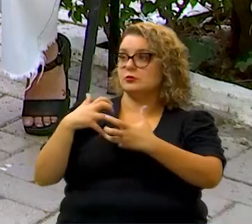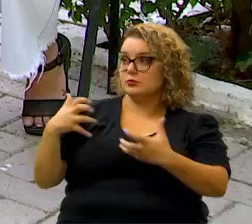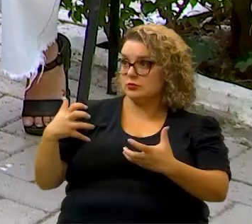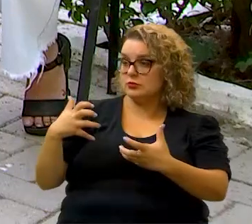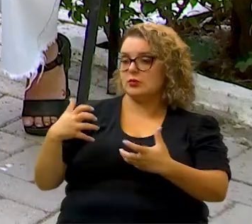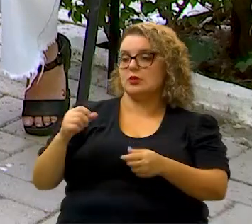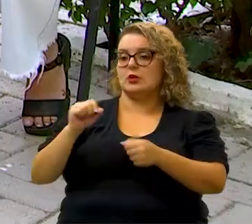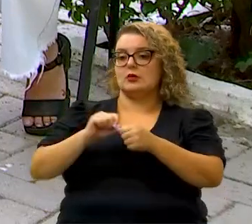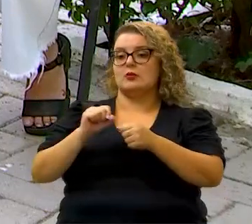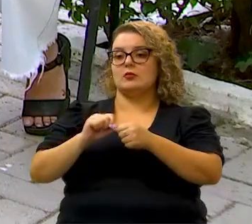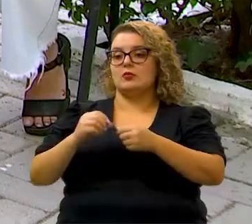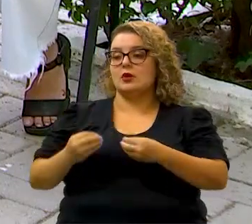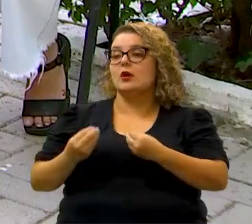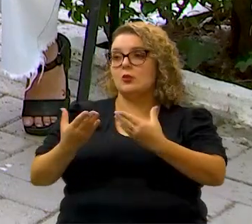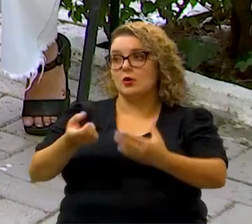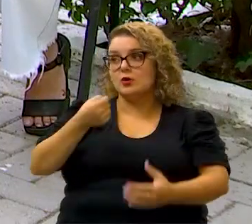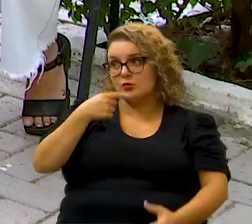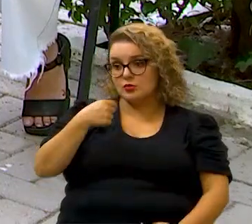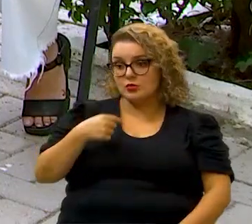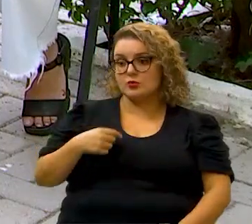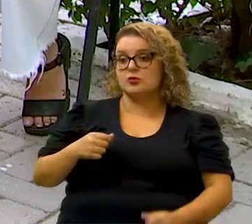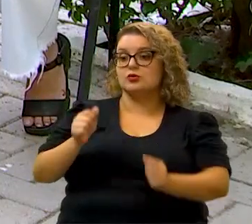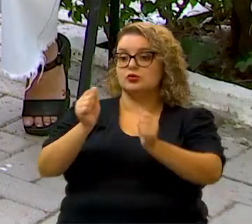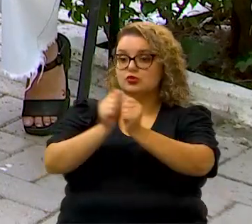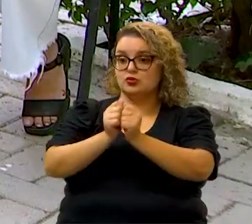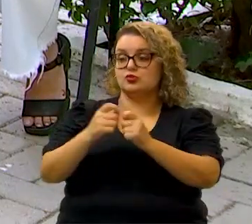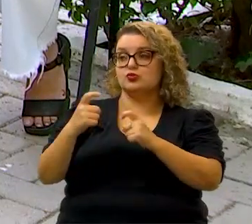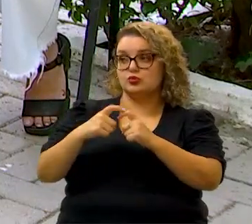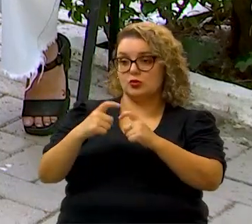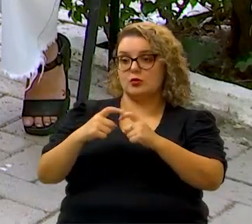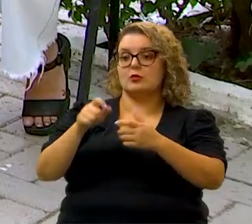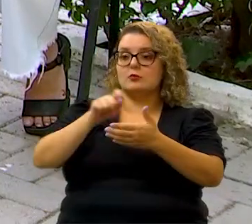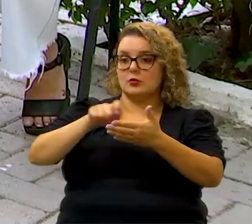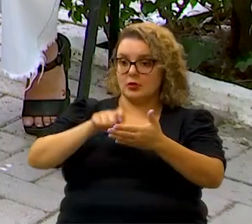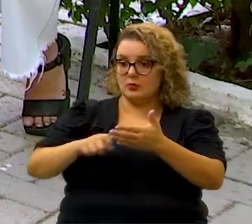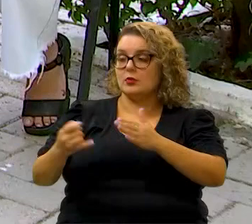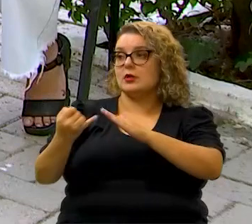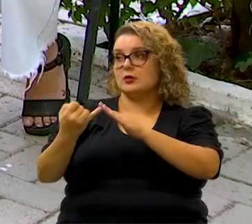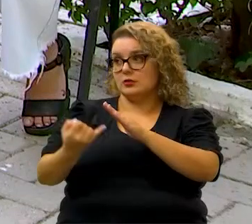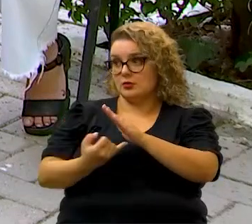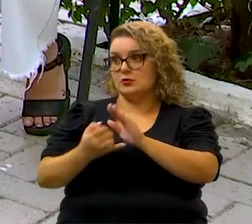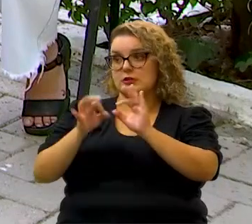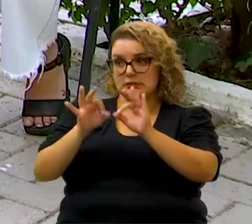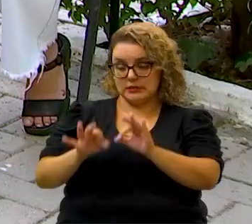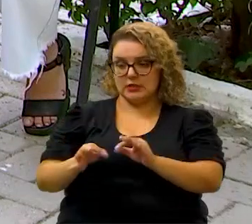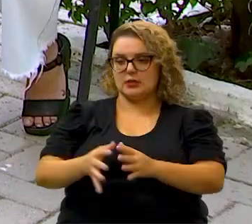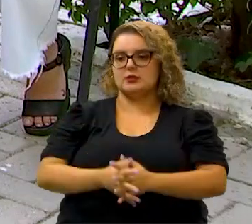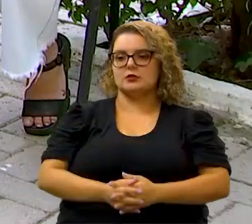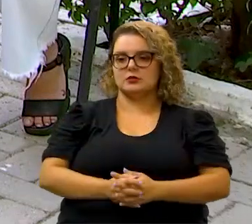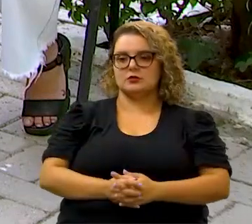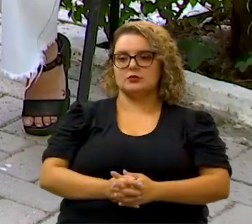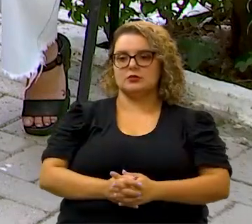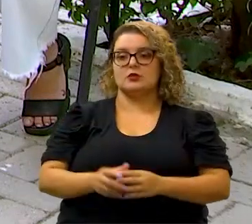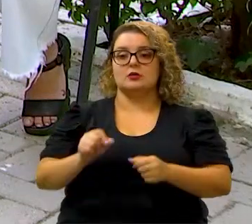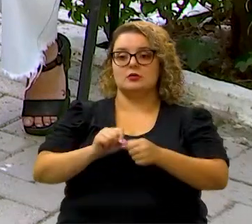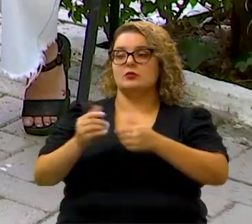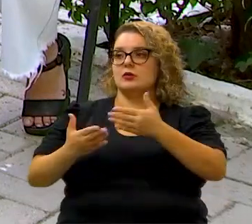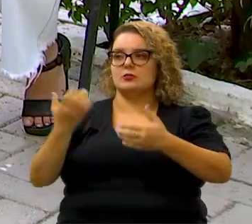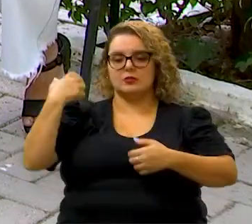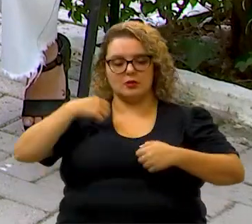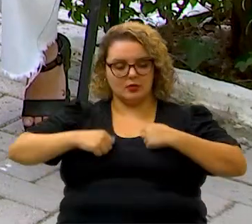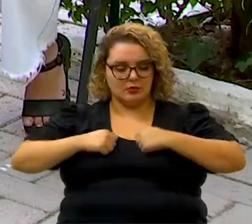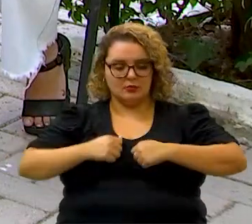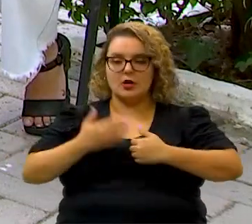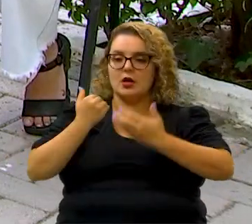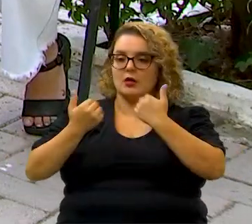diários, né, dos idosos, faz a oferta da medicação, sim, com a prescrição que a médica já deixa da instituição, né? E faz